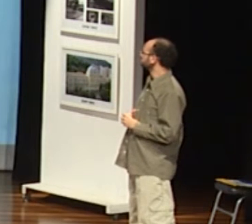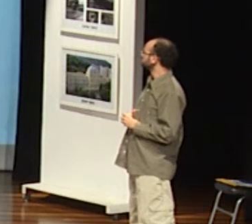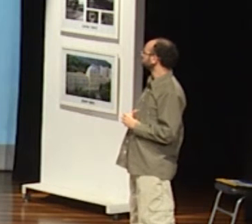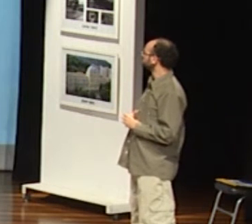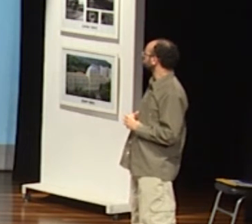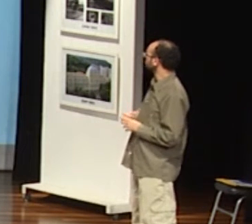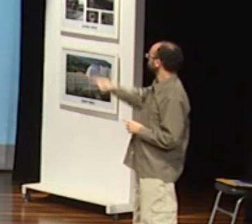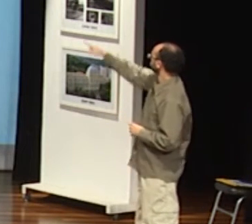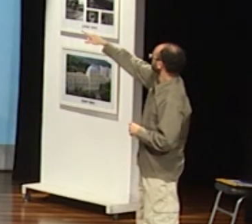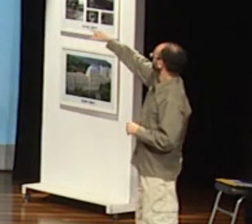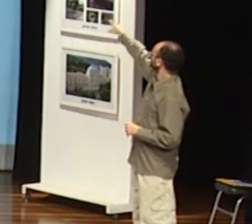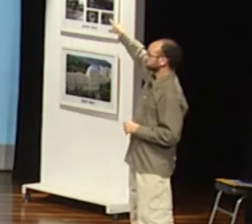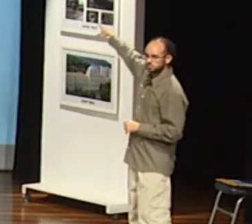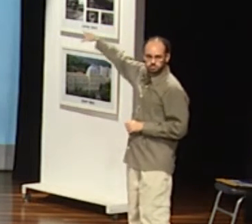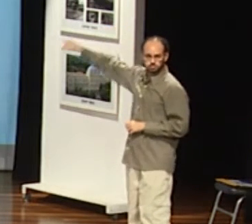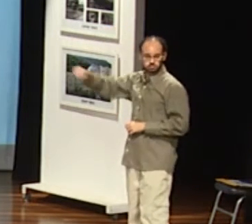questão?